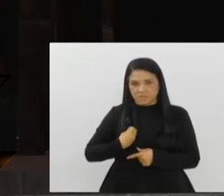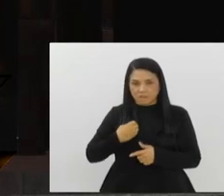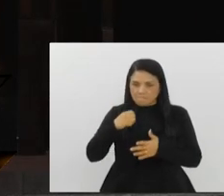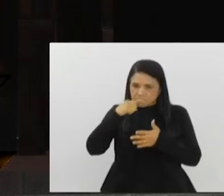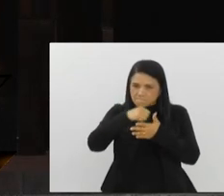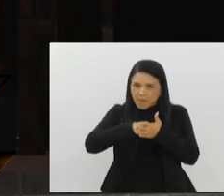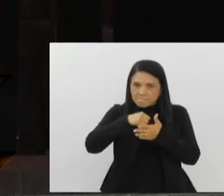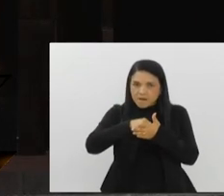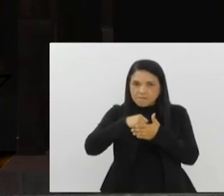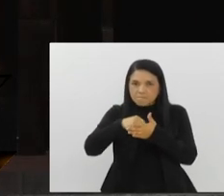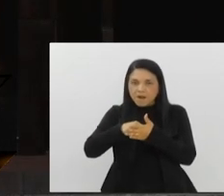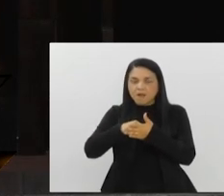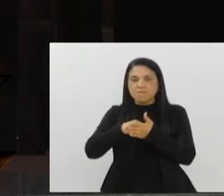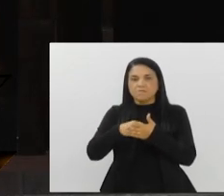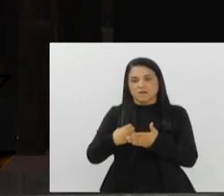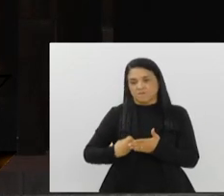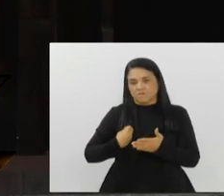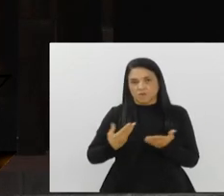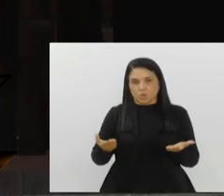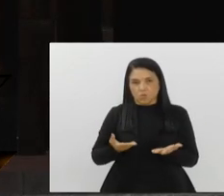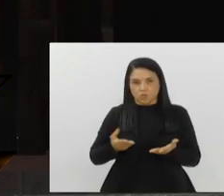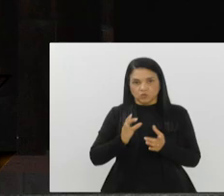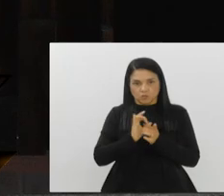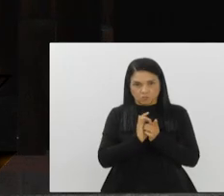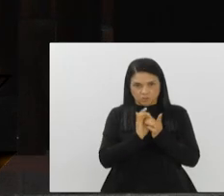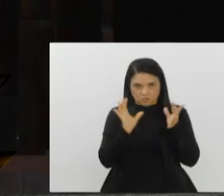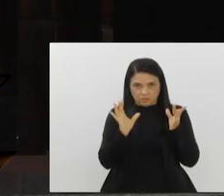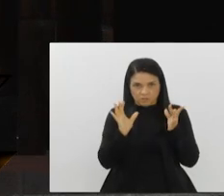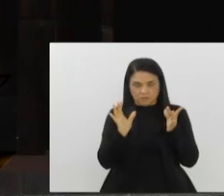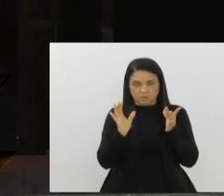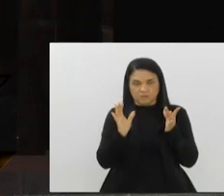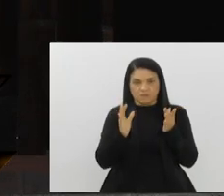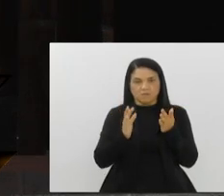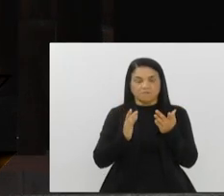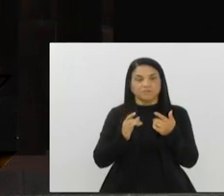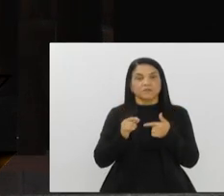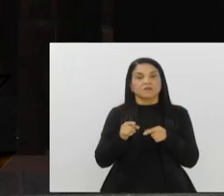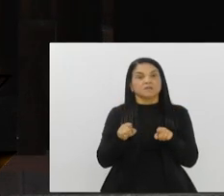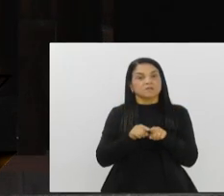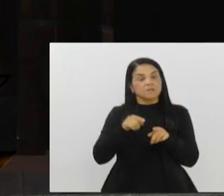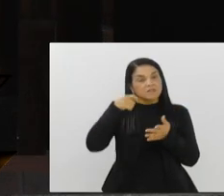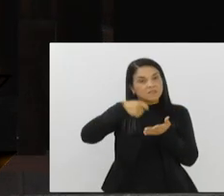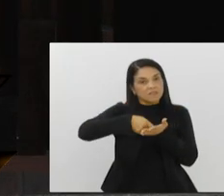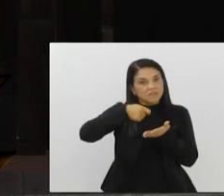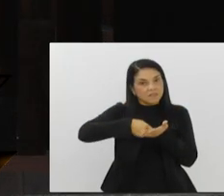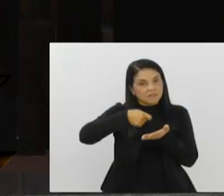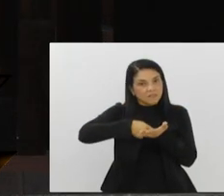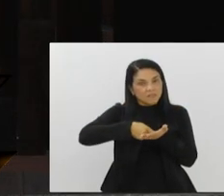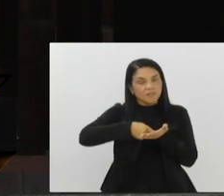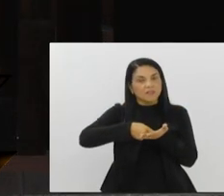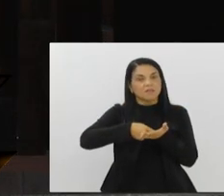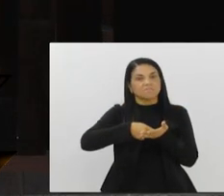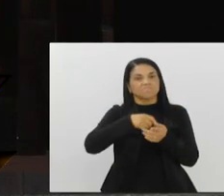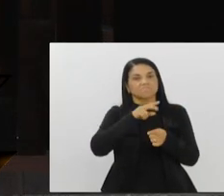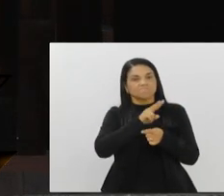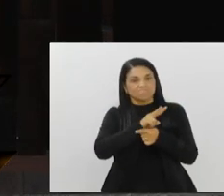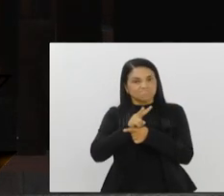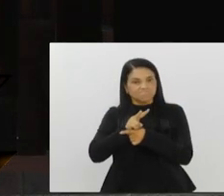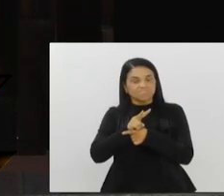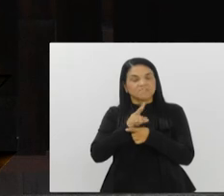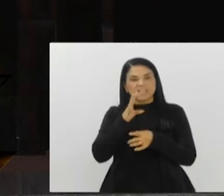possamos viver essa democracia que nós estamos vivendo hoje e que nós temos o dever de zelar e